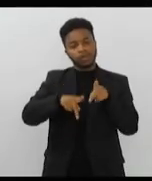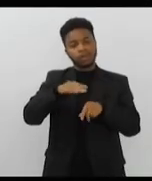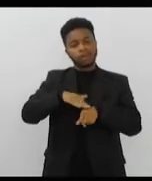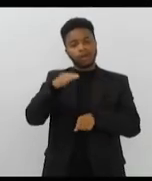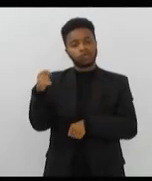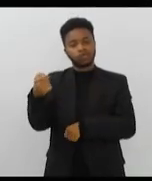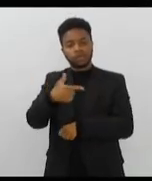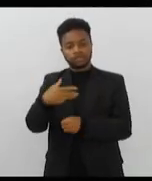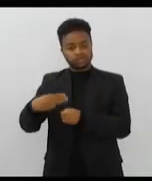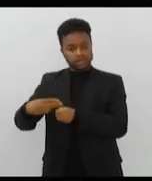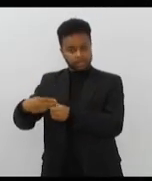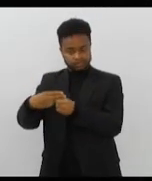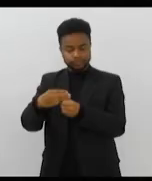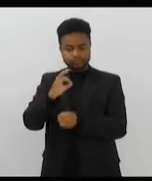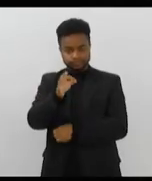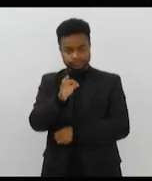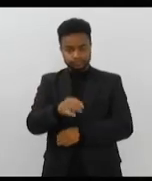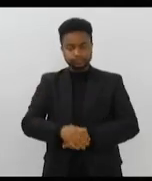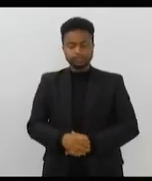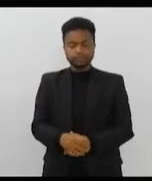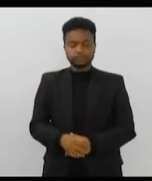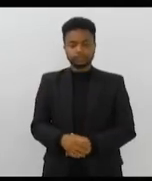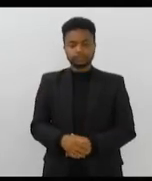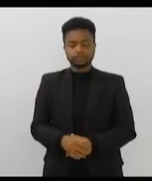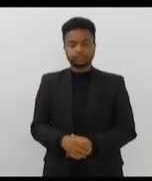um município só, né?